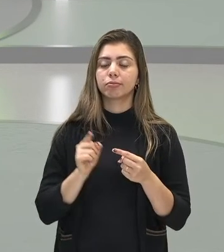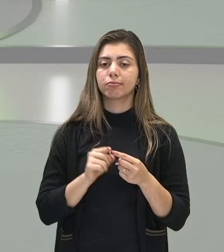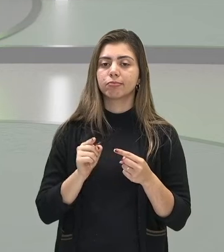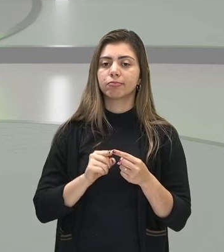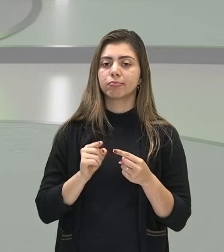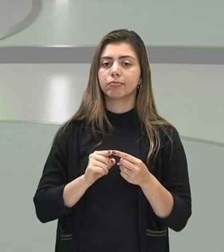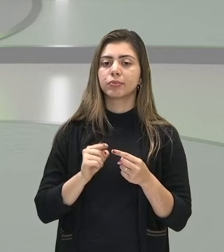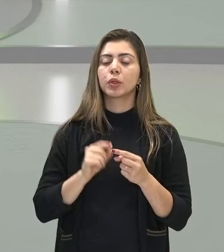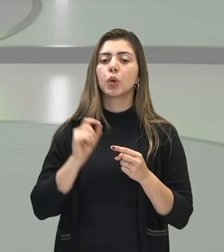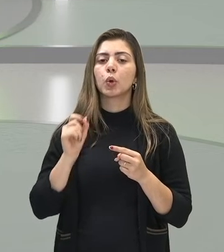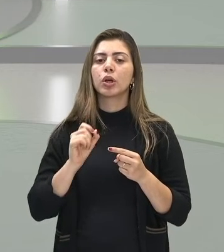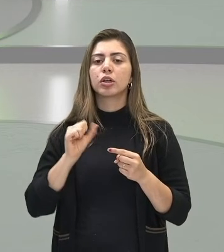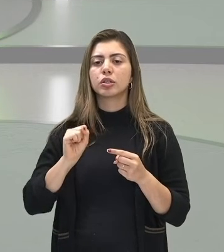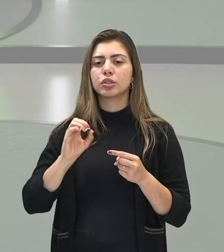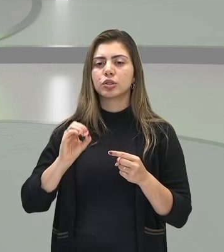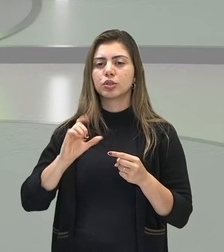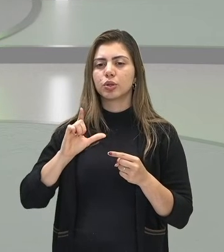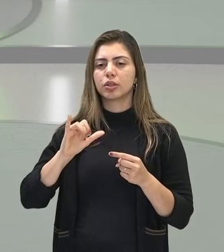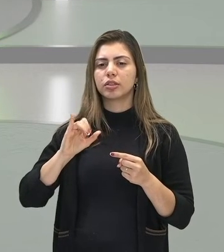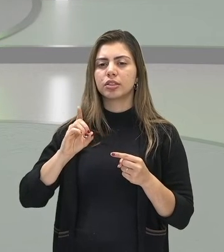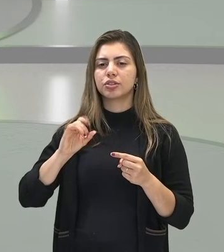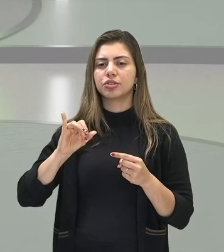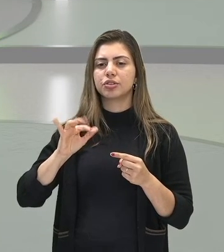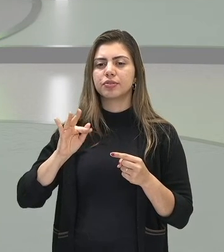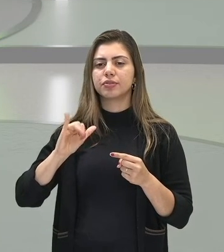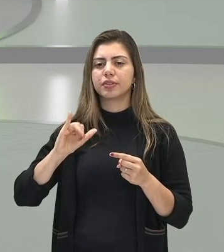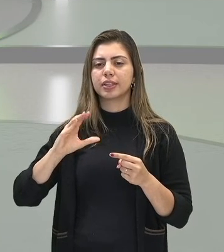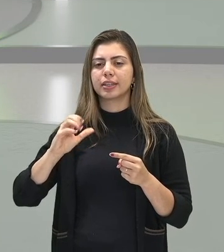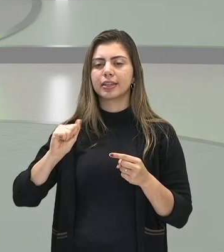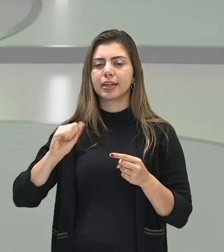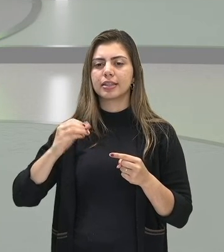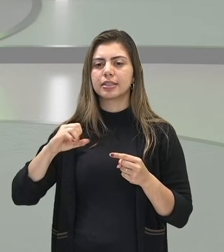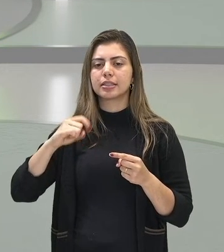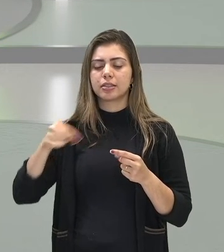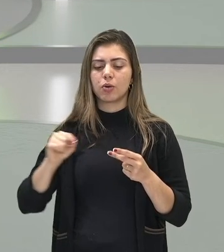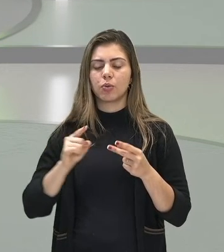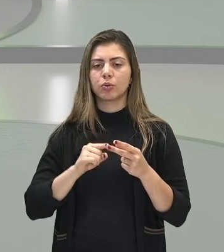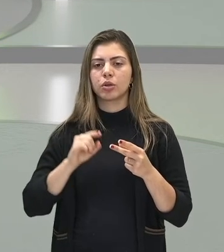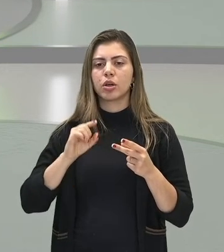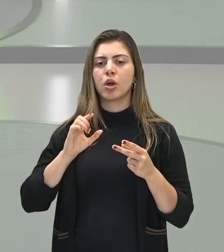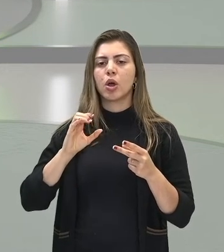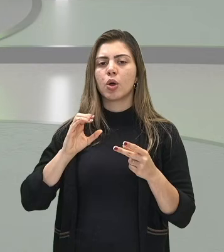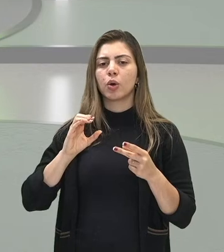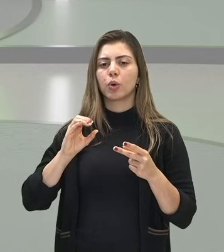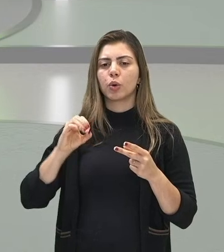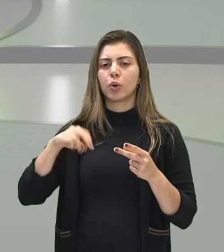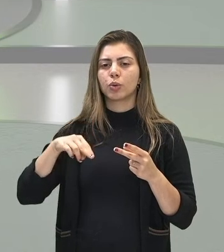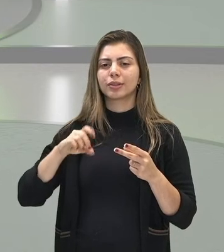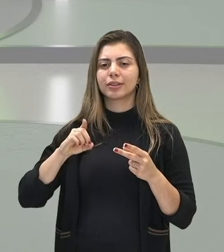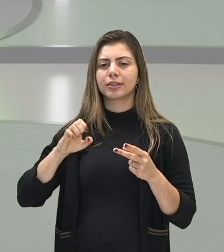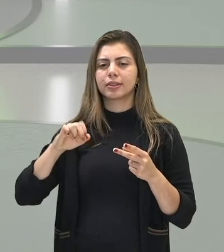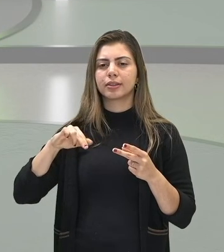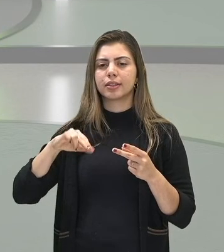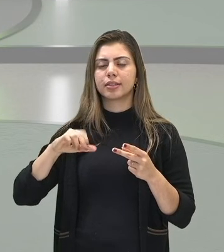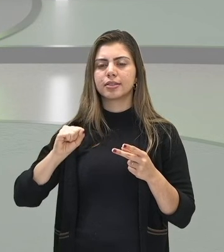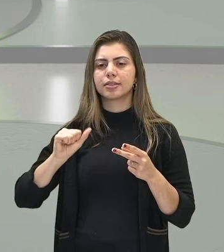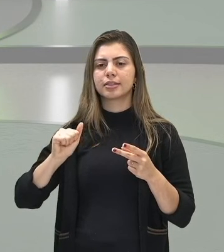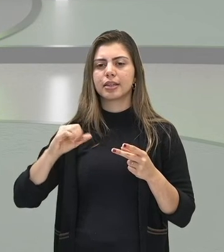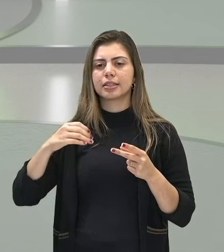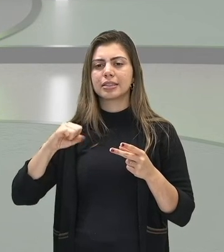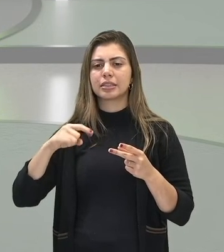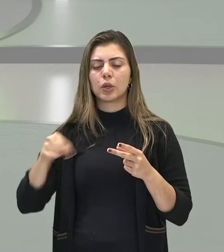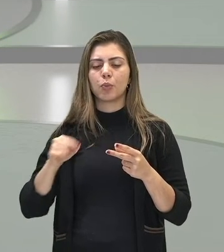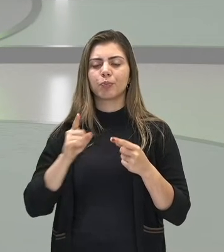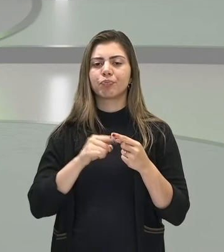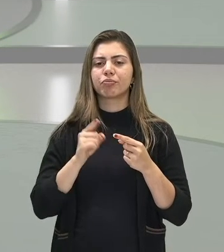solidificação e temos também a condensação, tá? A solidificação é a passagem do